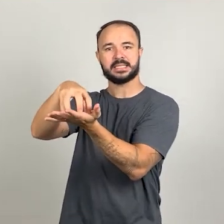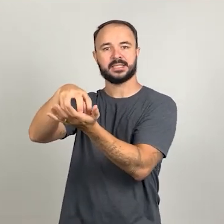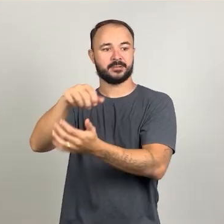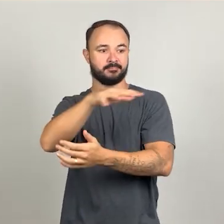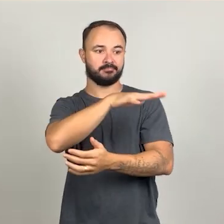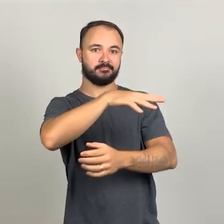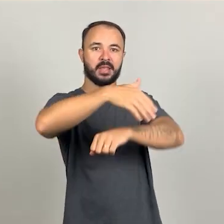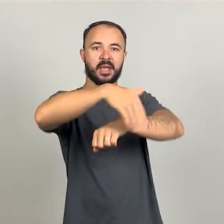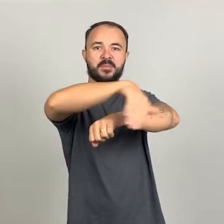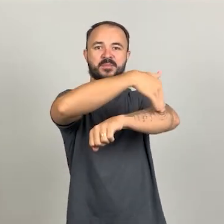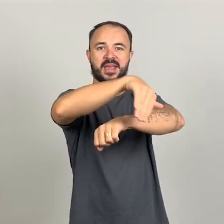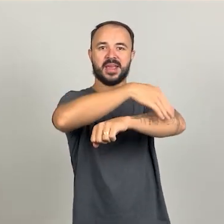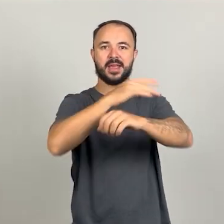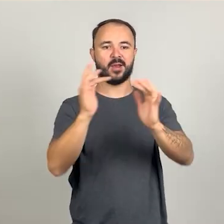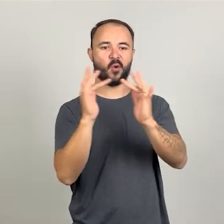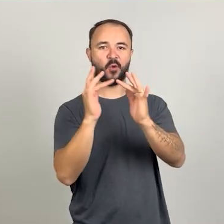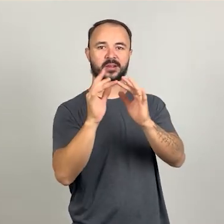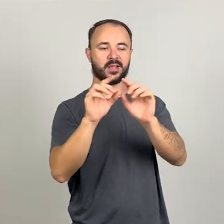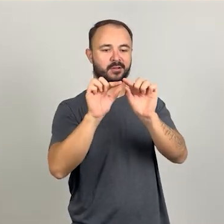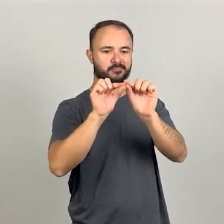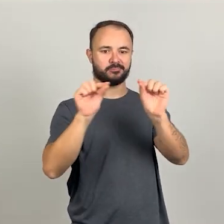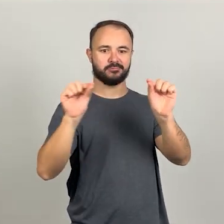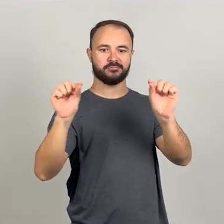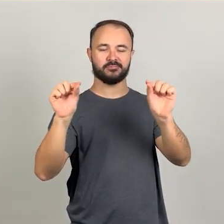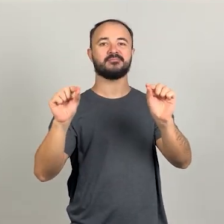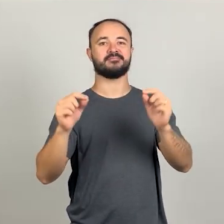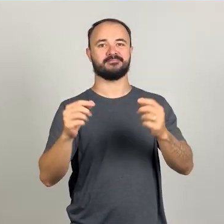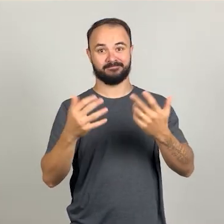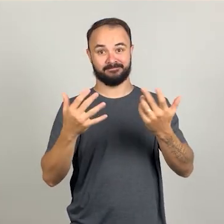cidade. O nome dessa avenida se chamou